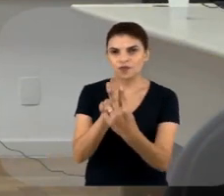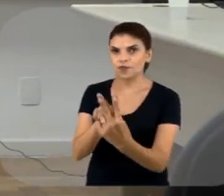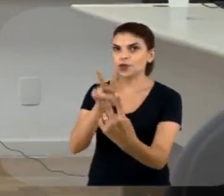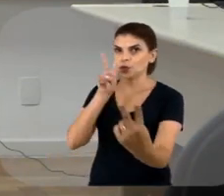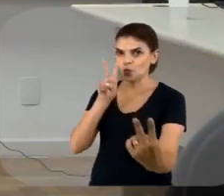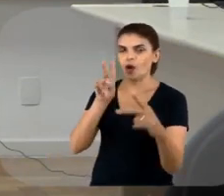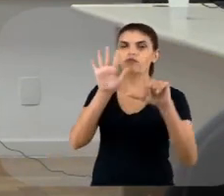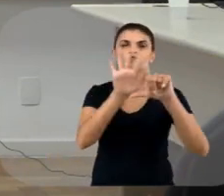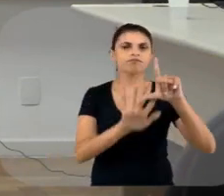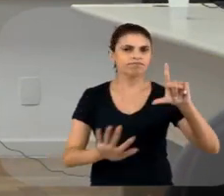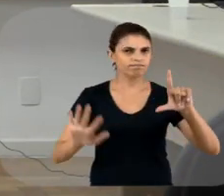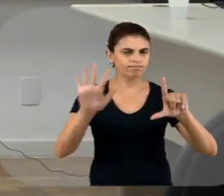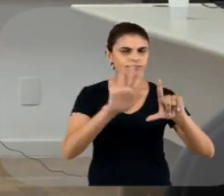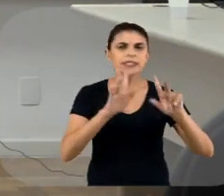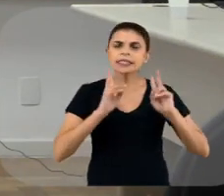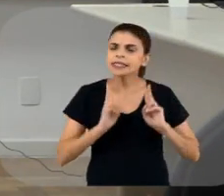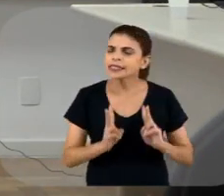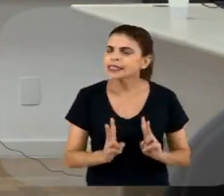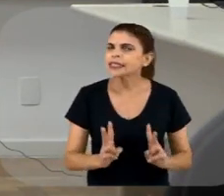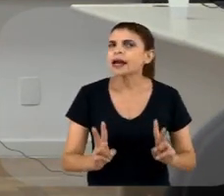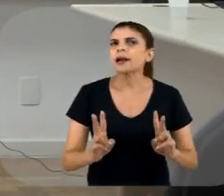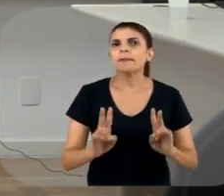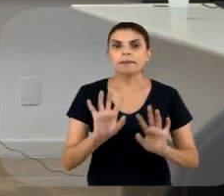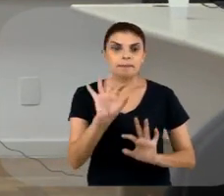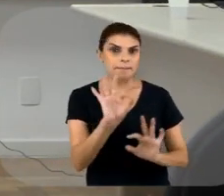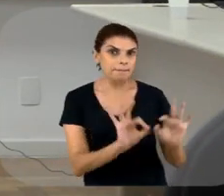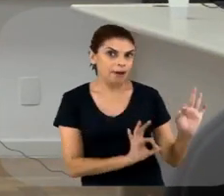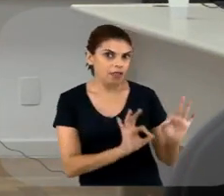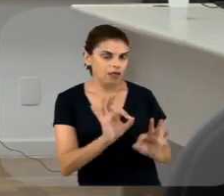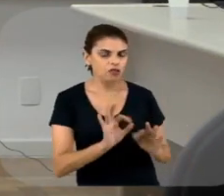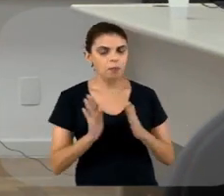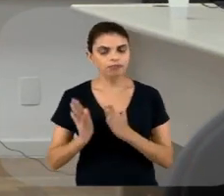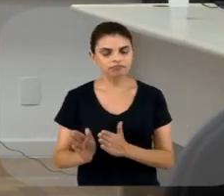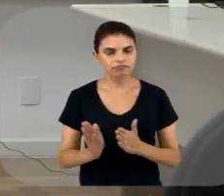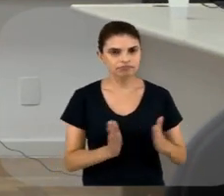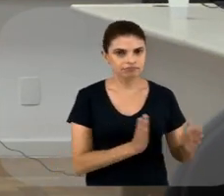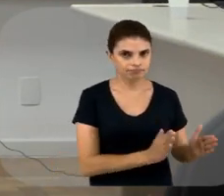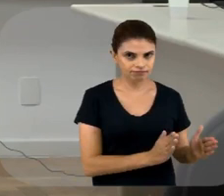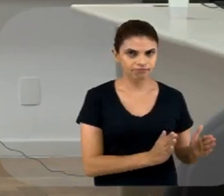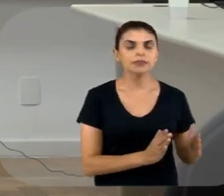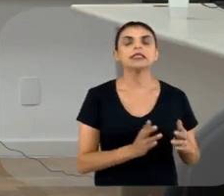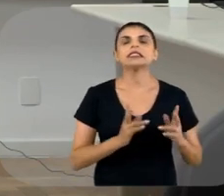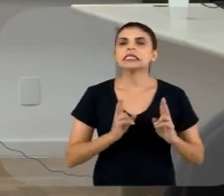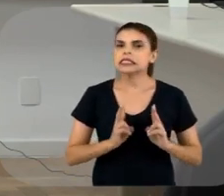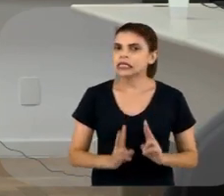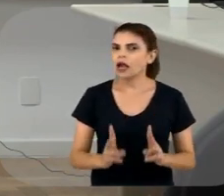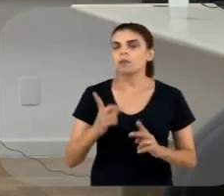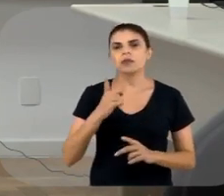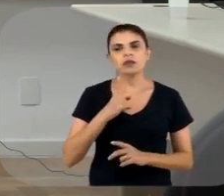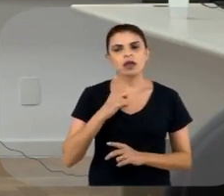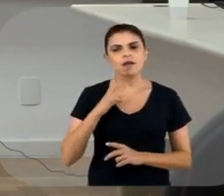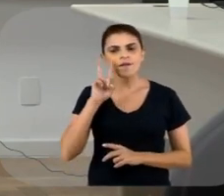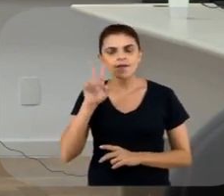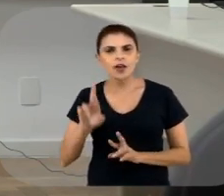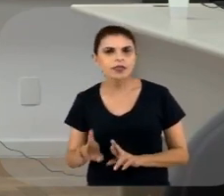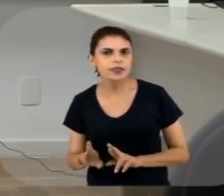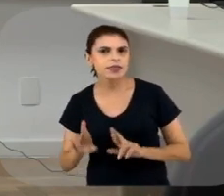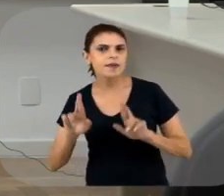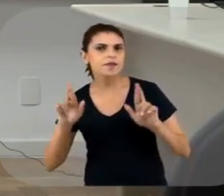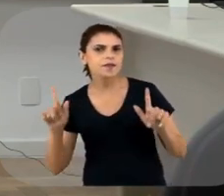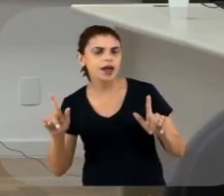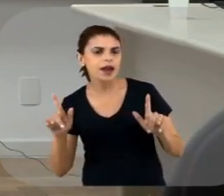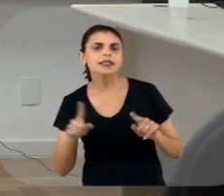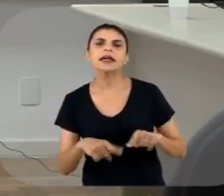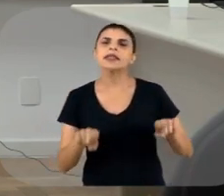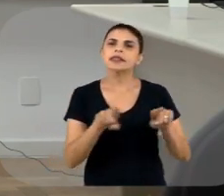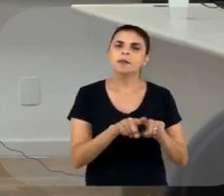um plano de um curso, é a questão do planejamento mesmo. Então, a gente tem um termo de referência, né, tem